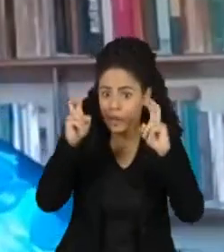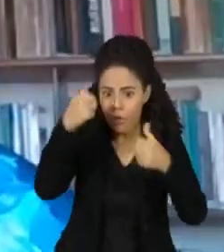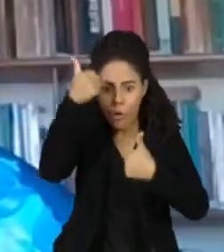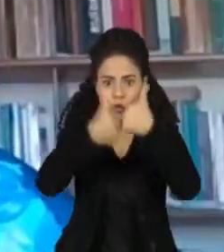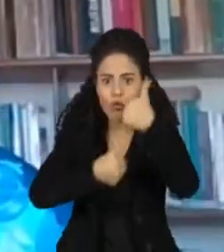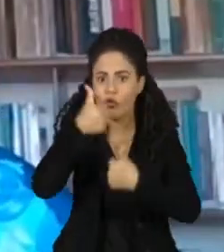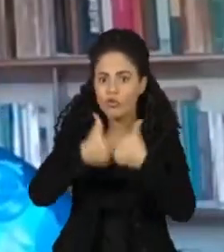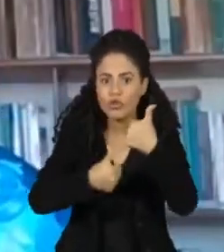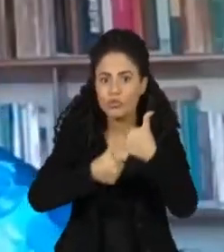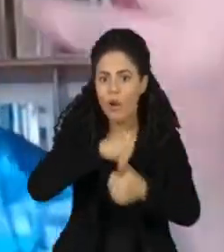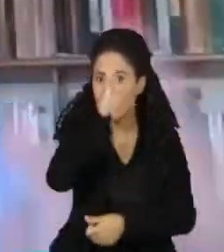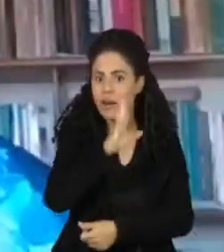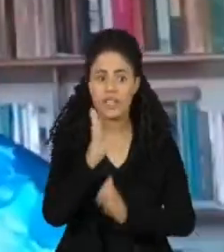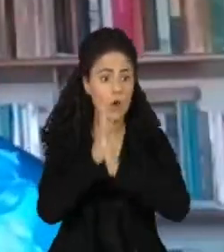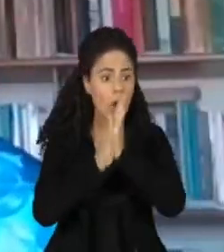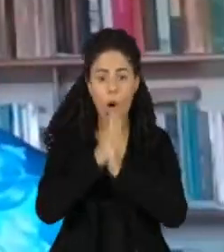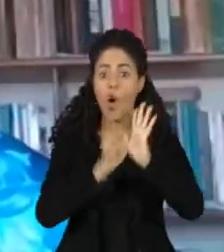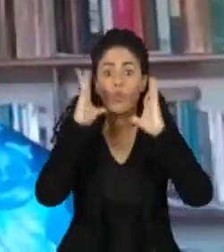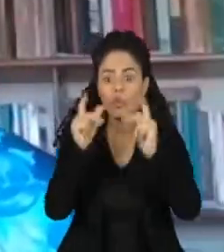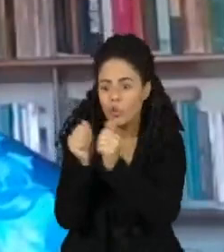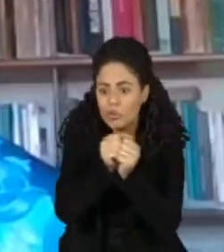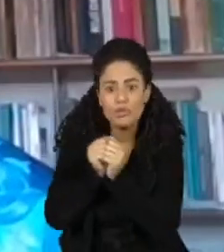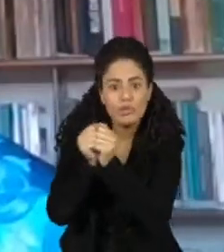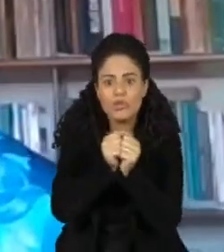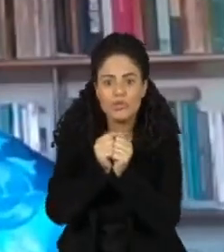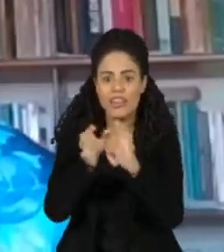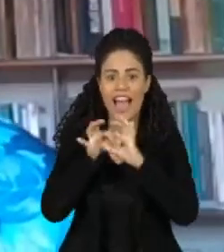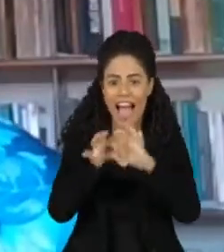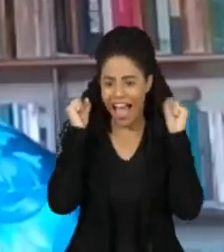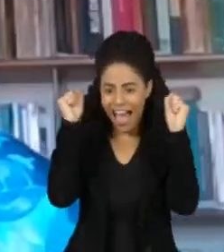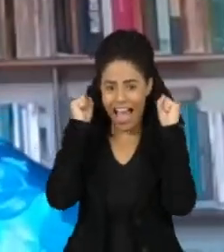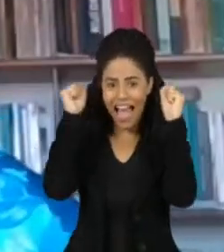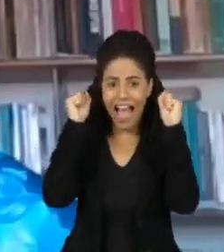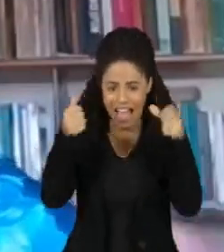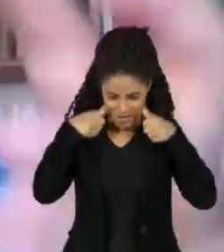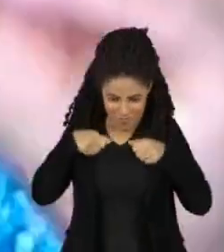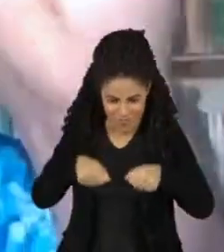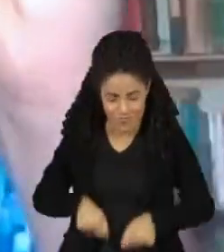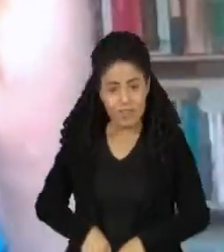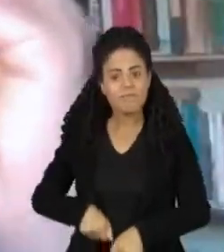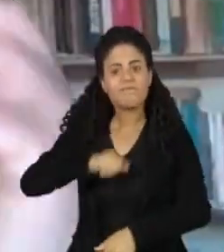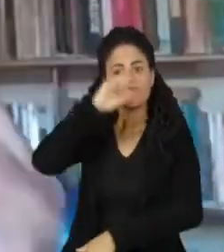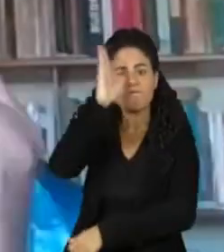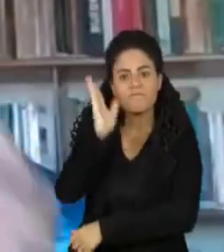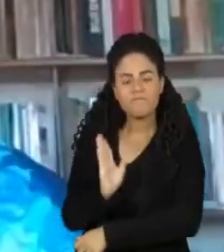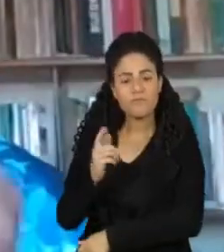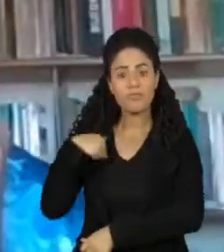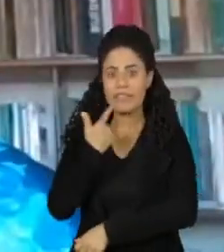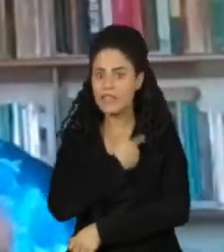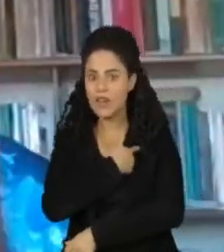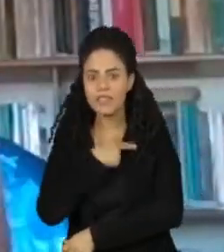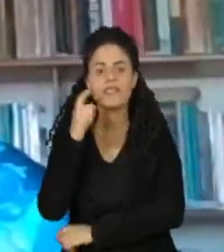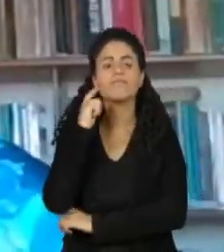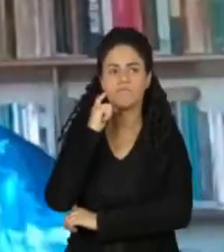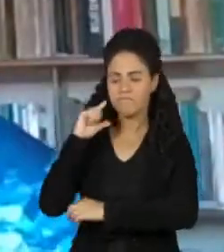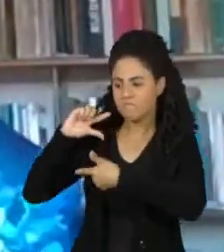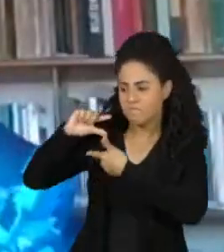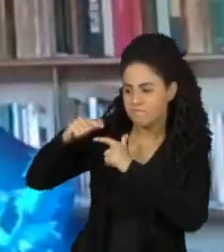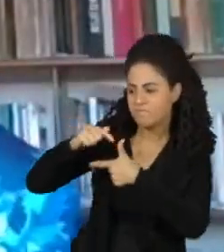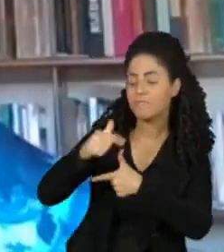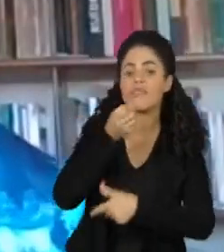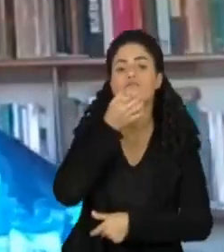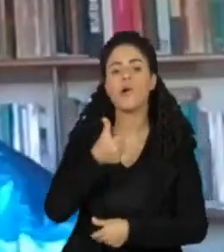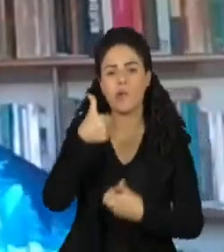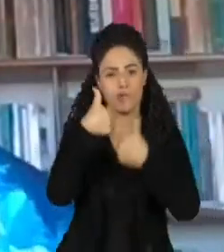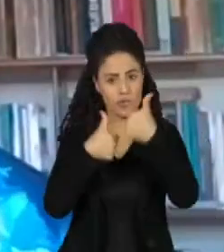o símbolo da nacionalidade brasileira a camisa da seleção né Ou seja a gente pega aquilo que nós somos excelentes